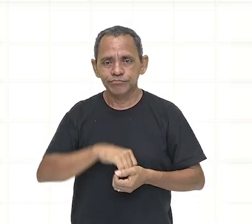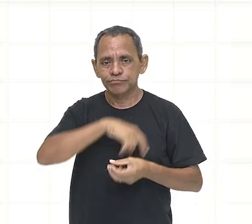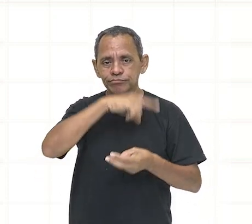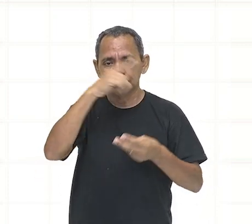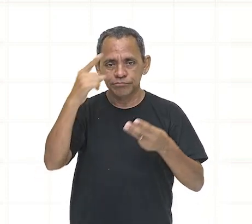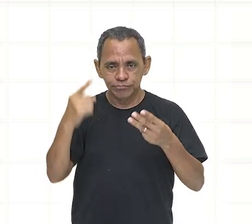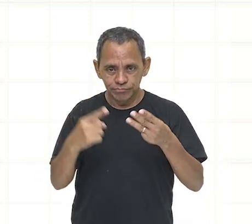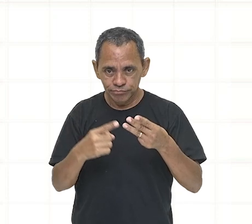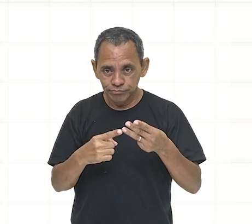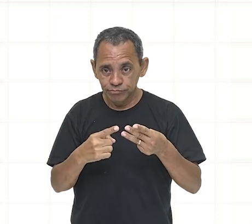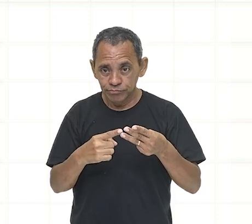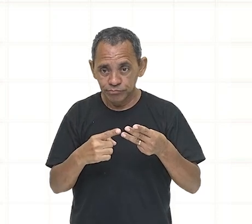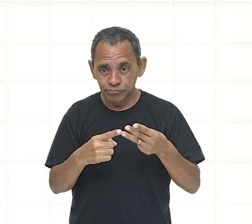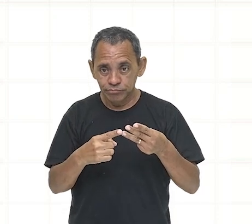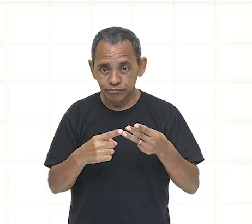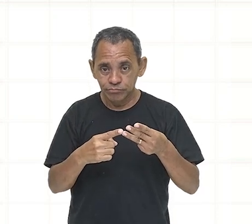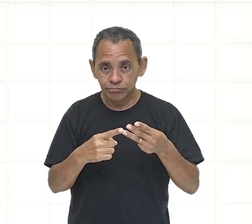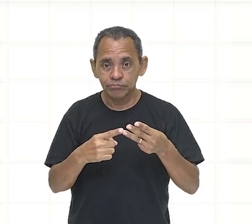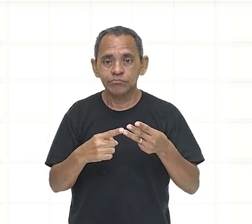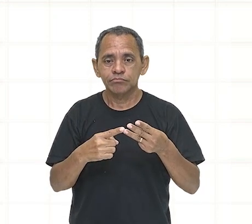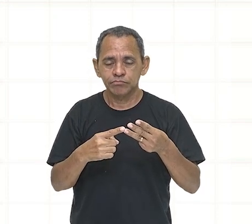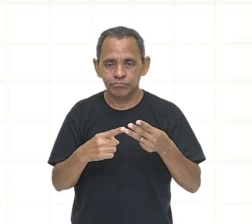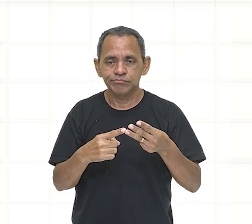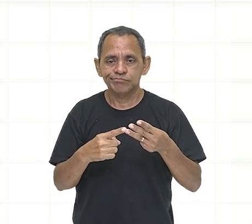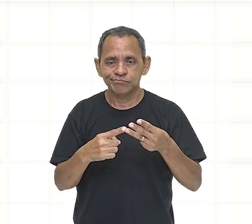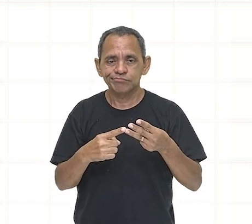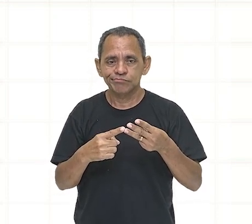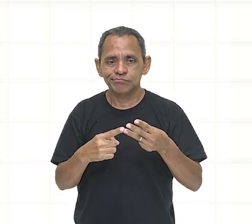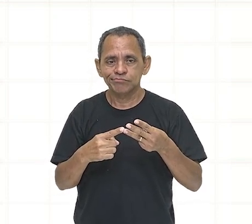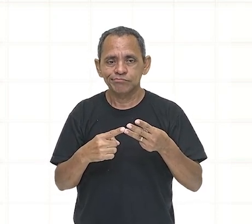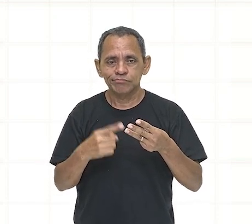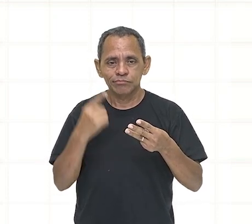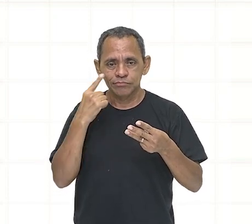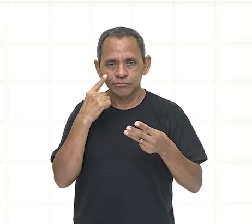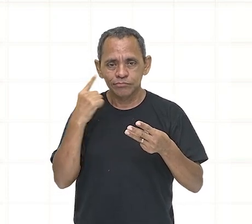então, verificar como que se comporta o setor terciário.